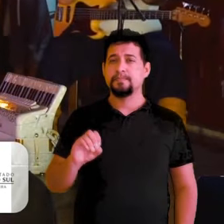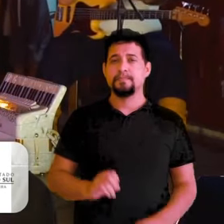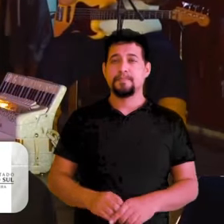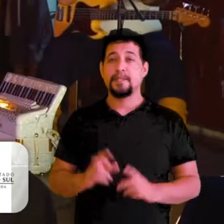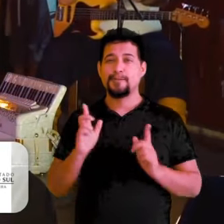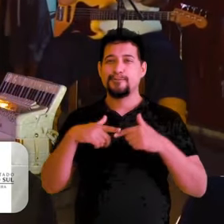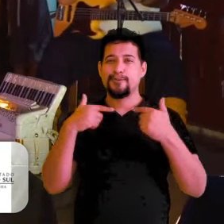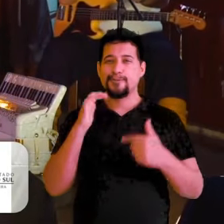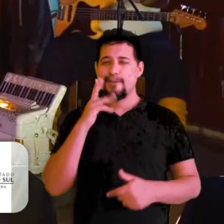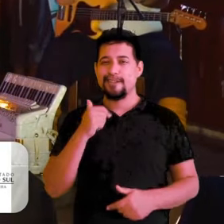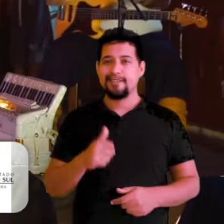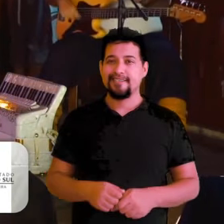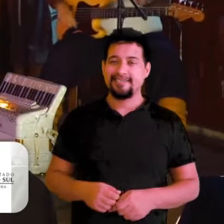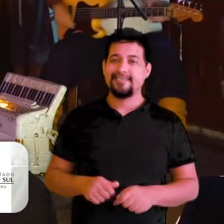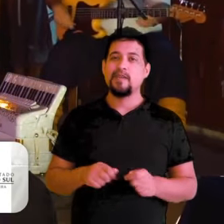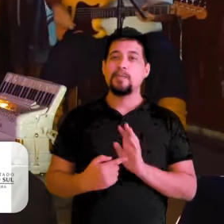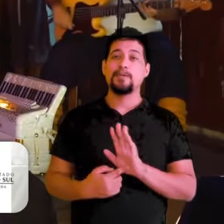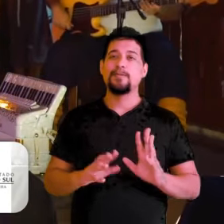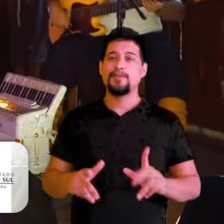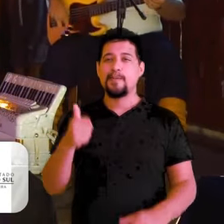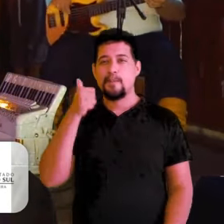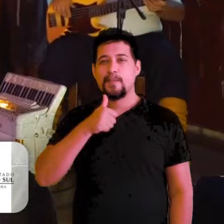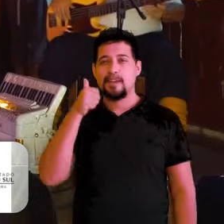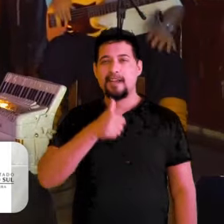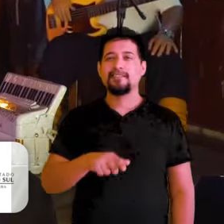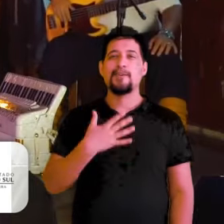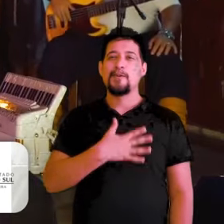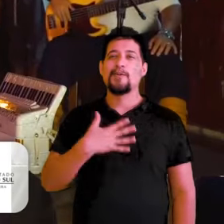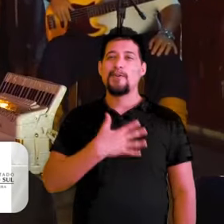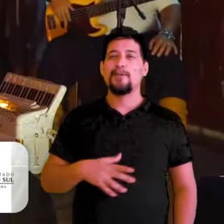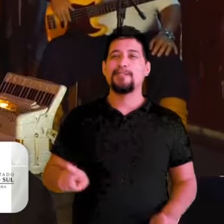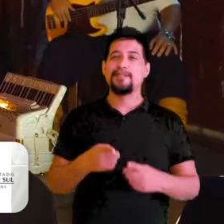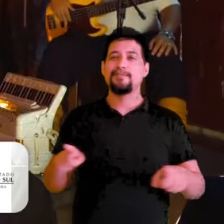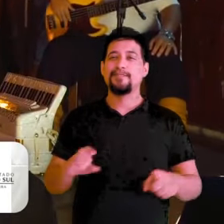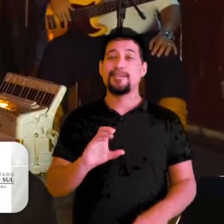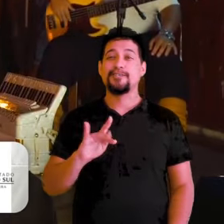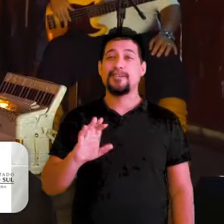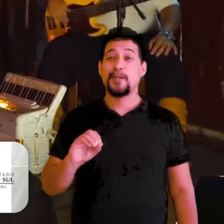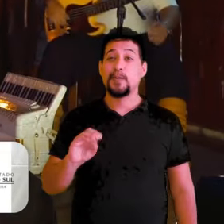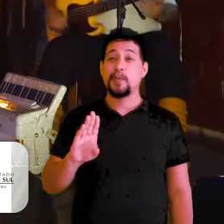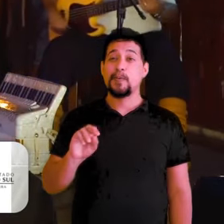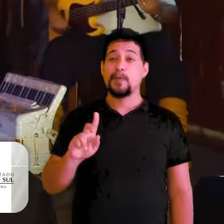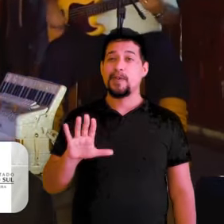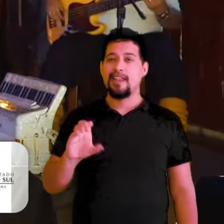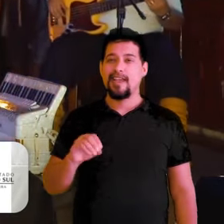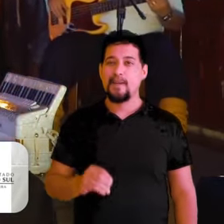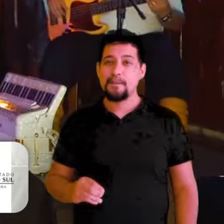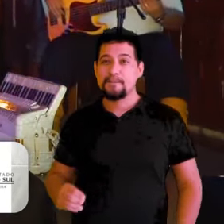bastante. Sorriso lindo? Muito. Pode oferecer para todas as mulheres que gostam da música do Chiquito e Bordoneia. Vamos